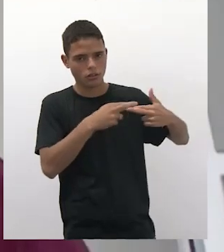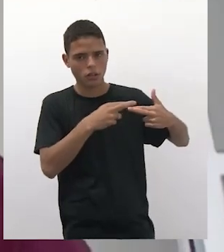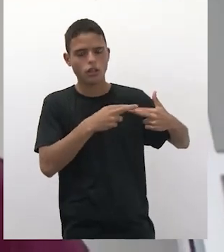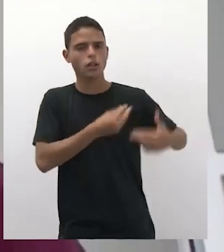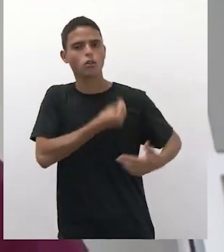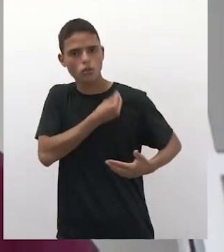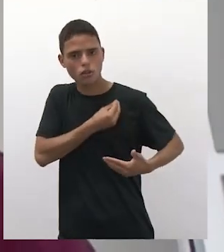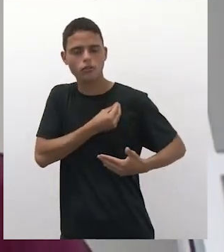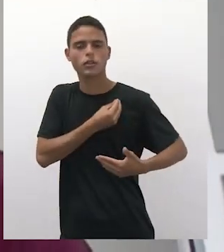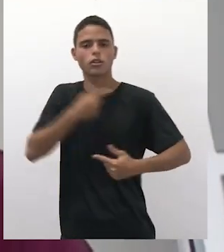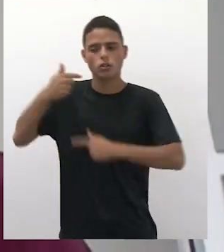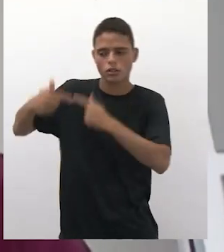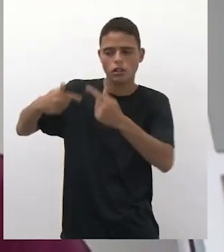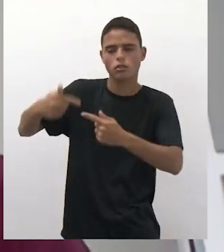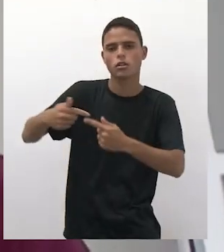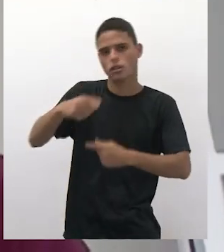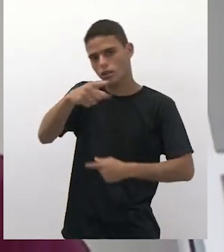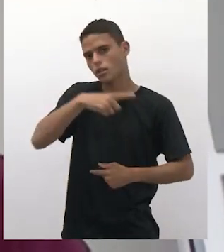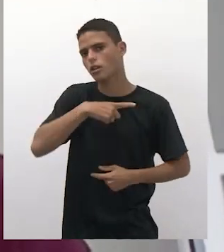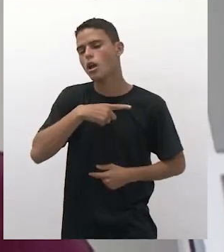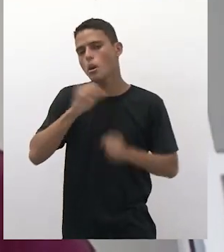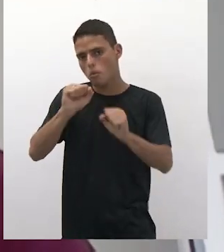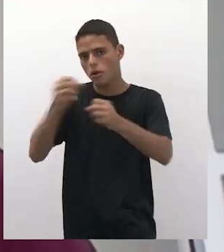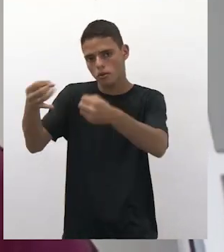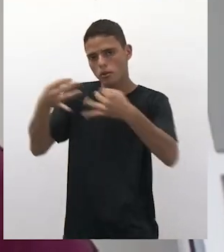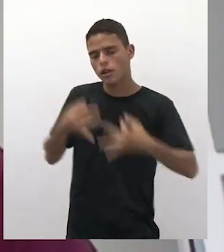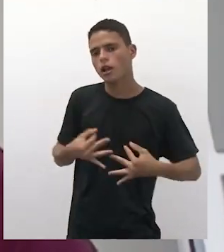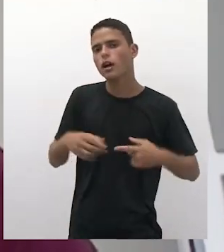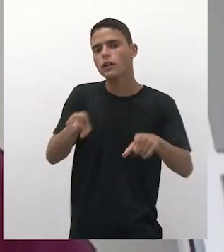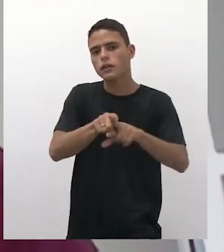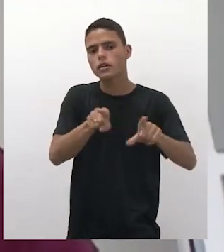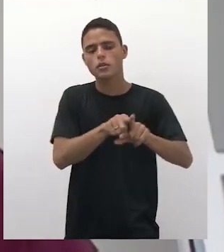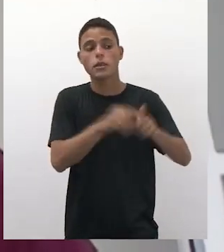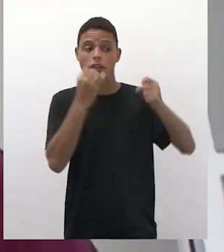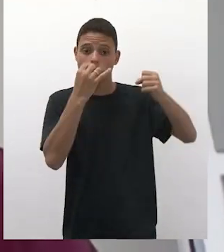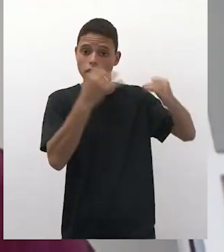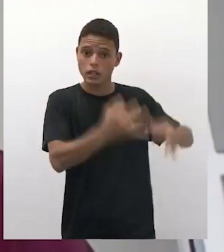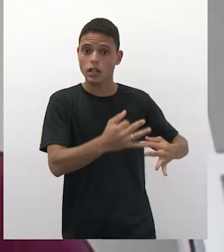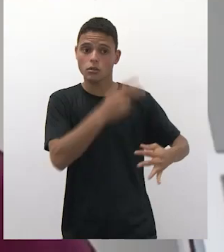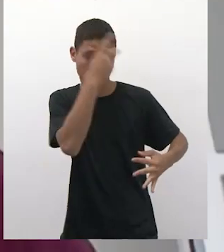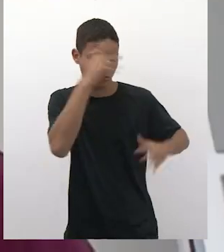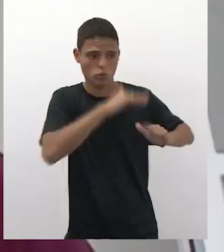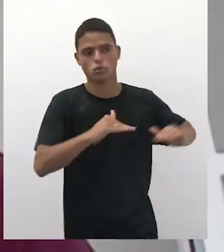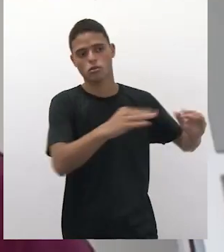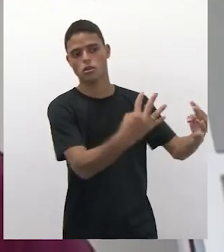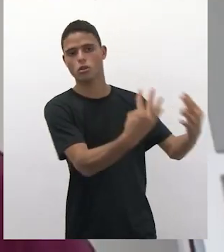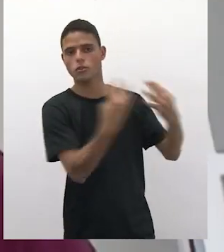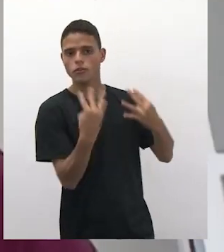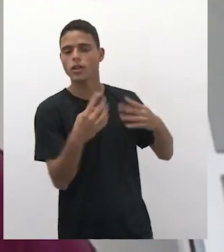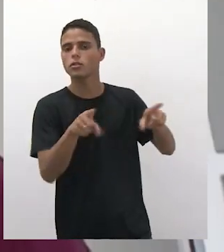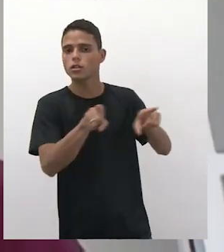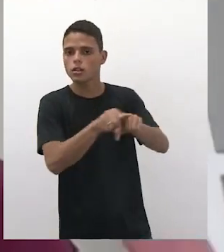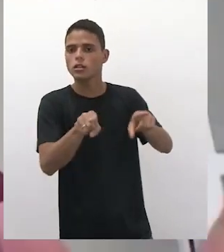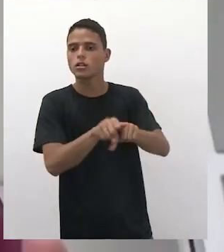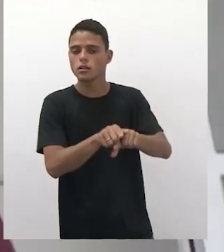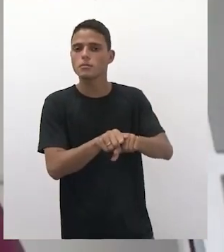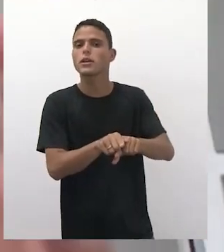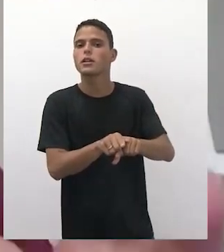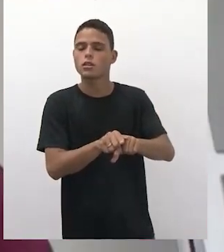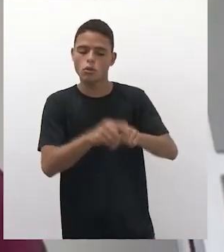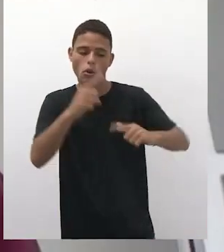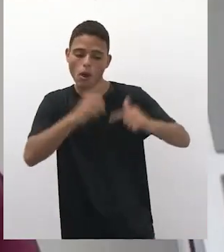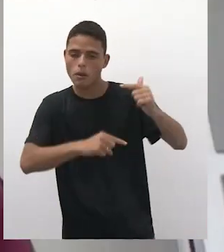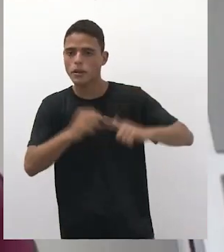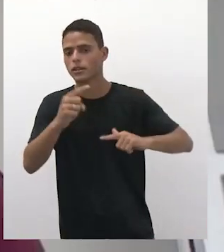teoricamente, estou falando aqui para o nosso público, são considerados objetos biográficos, né? E a